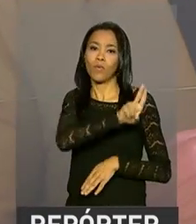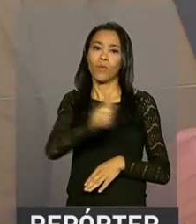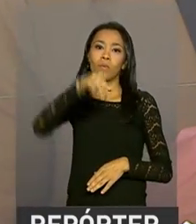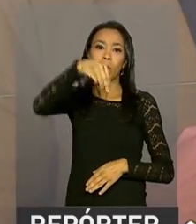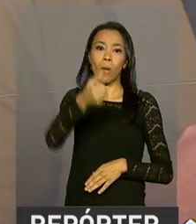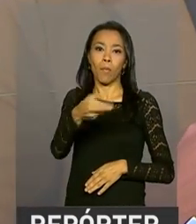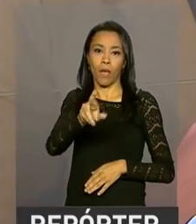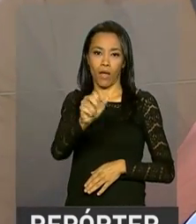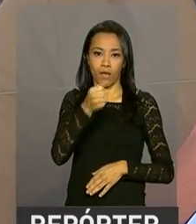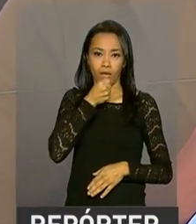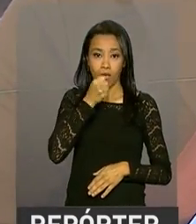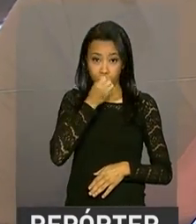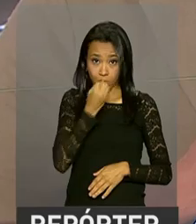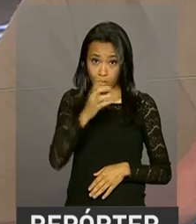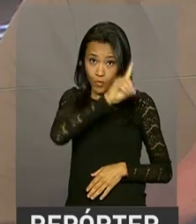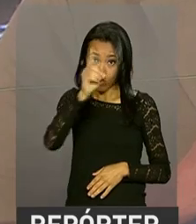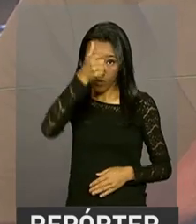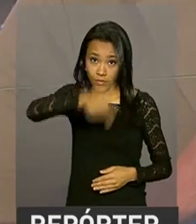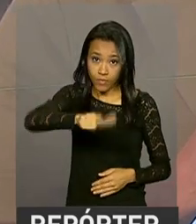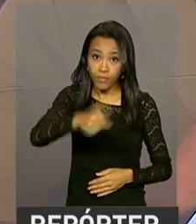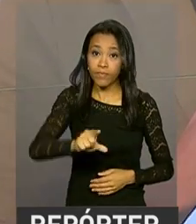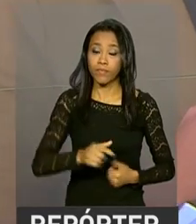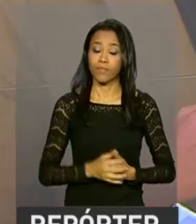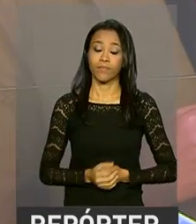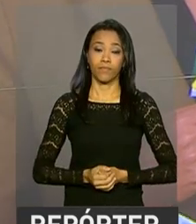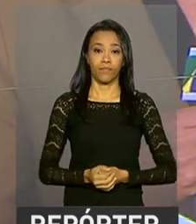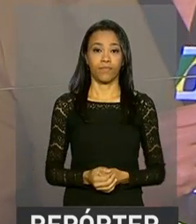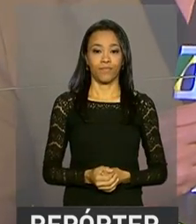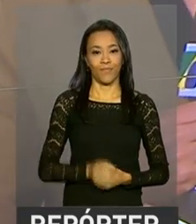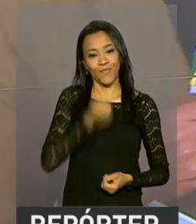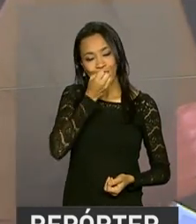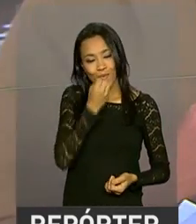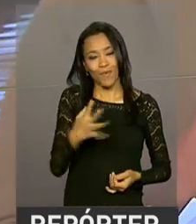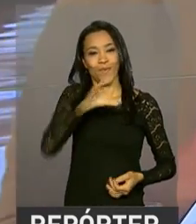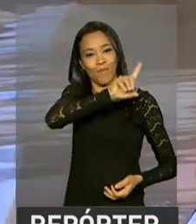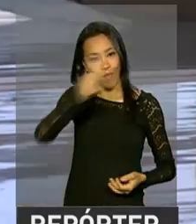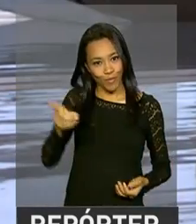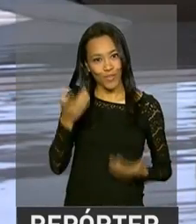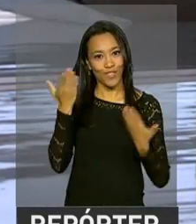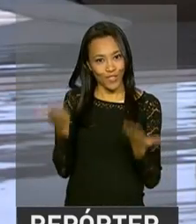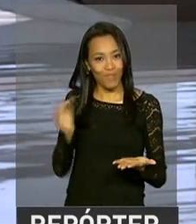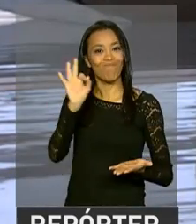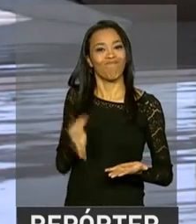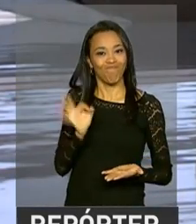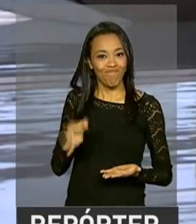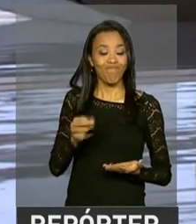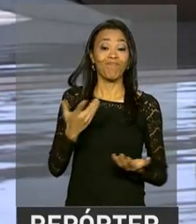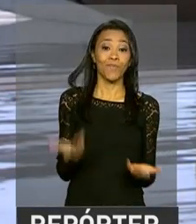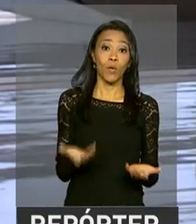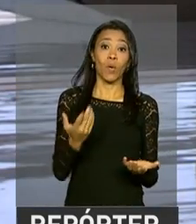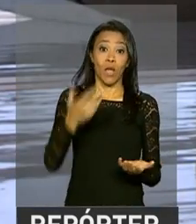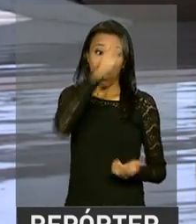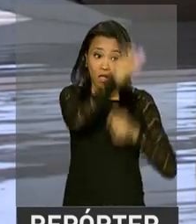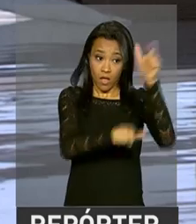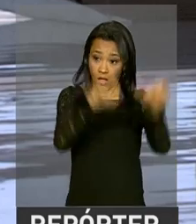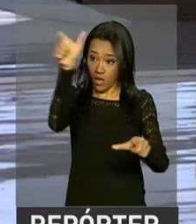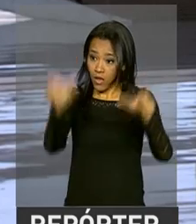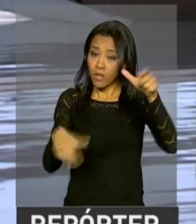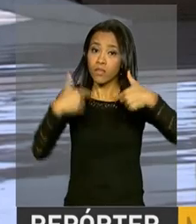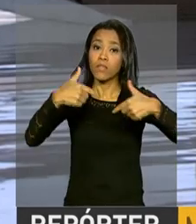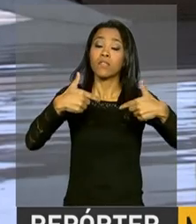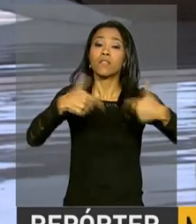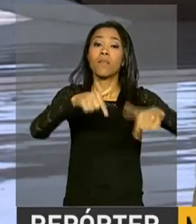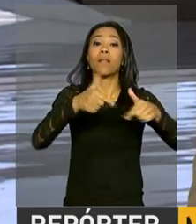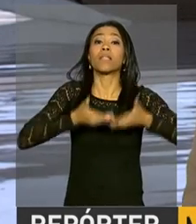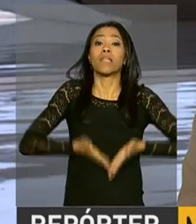vivo. Oi, Mara, bom dia mais uma vez. Bom dia mais uma vez, Leandro. É isso mesmo. Olha, os trabalhadores